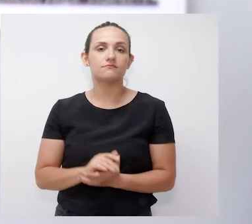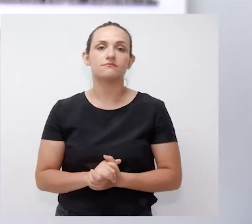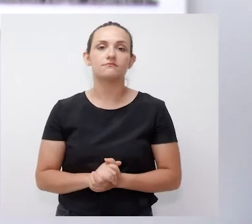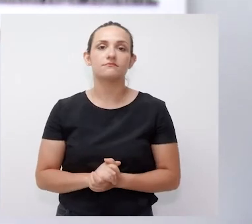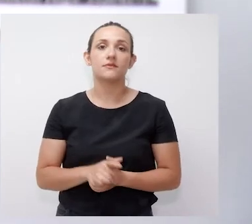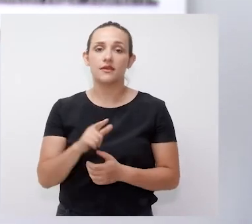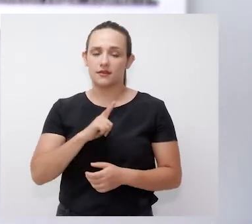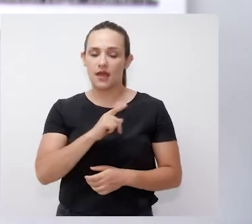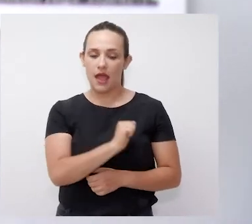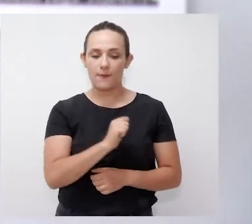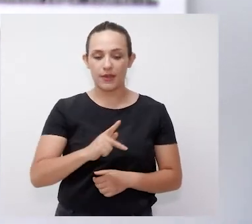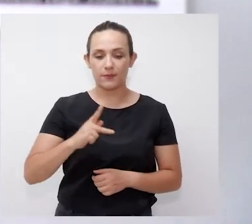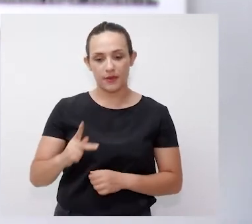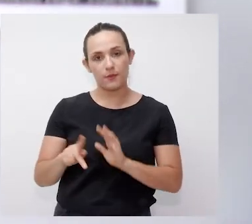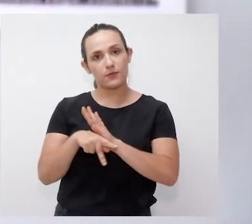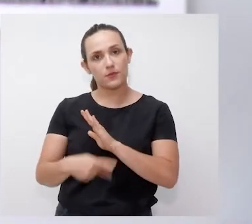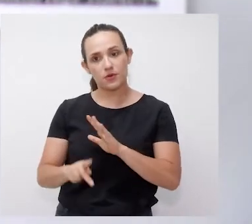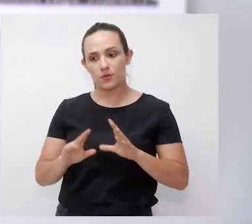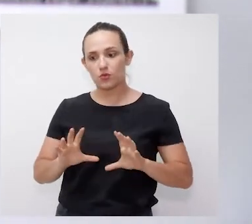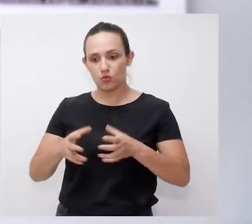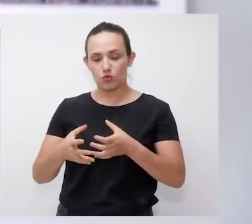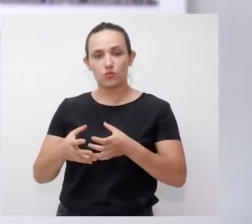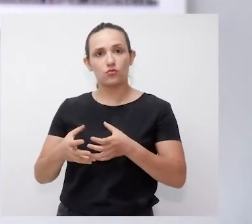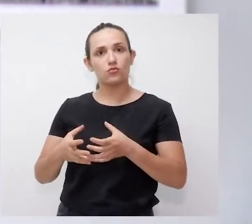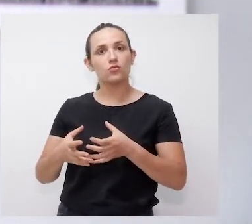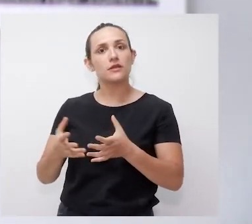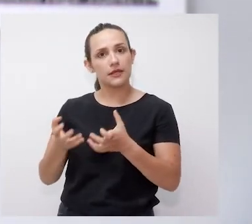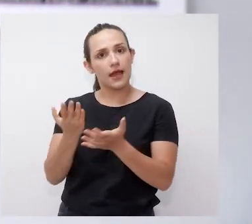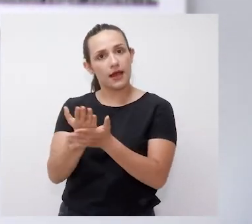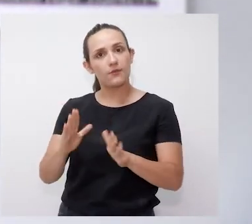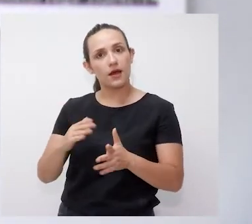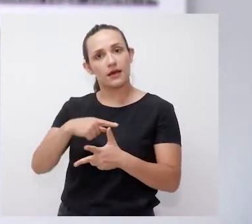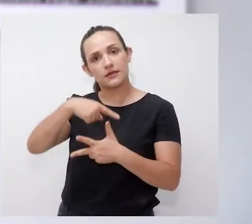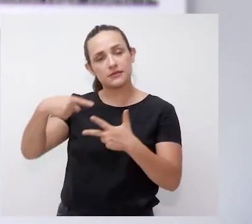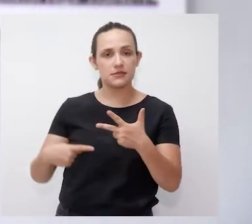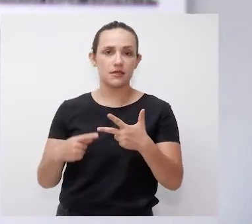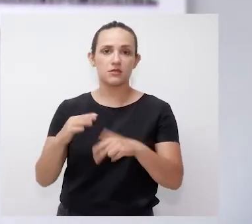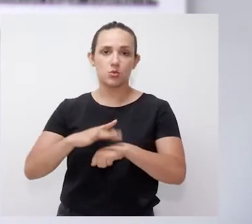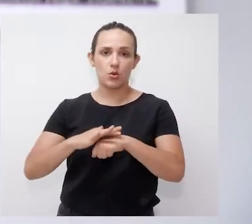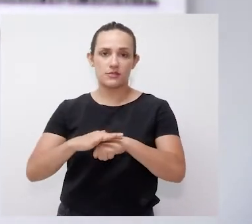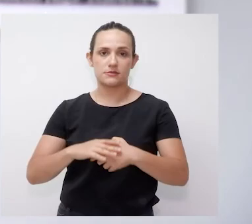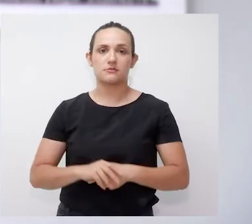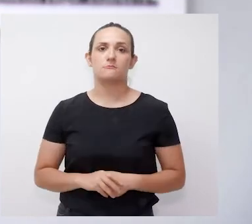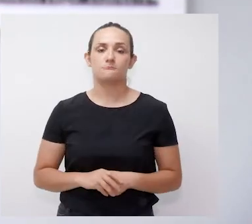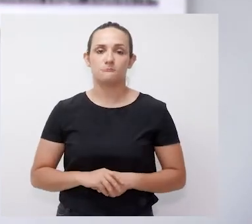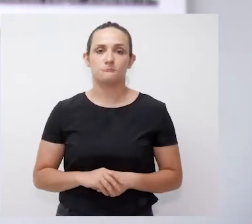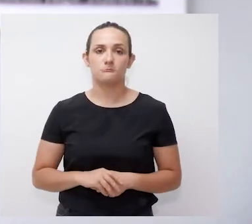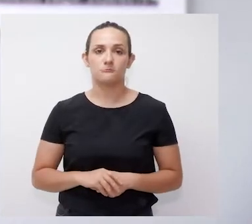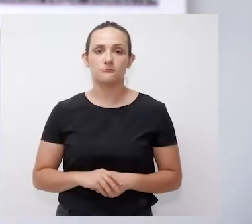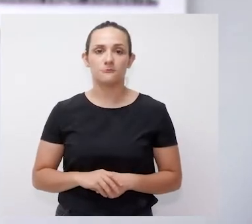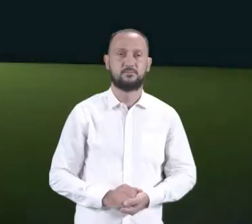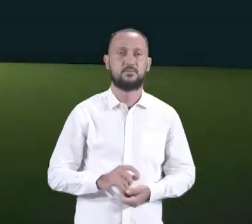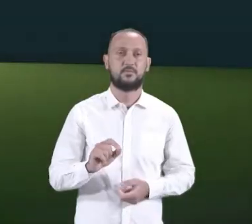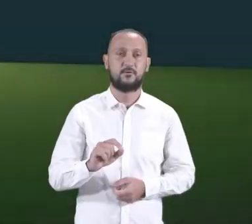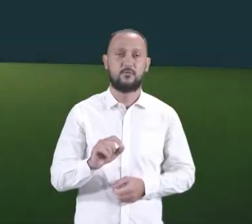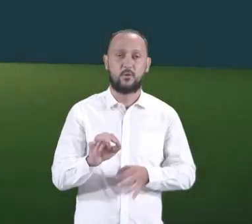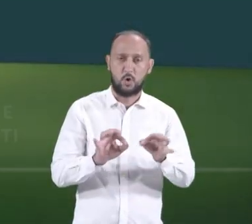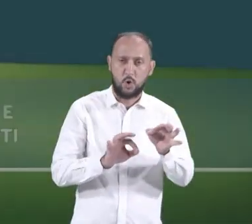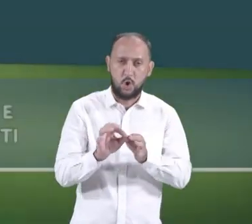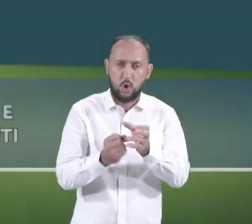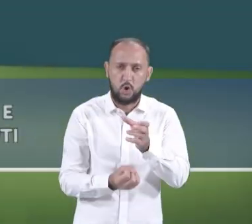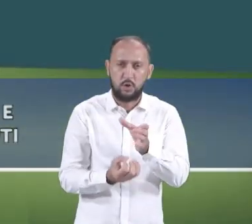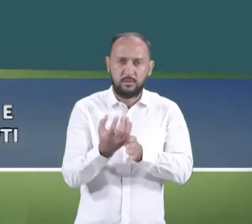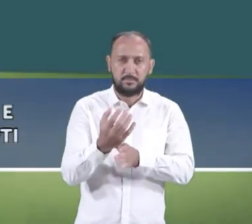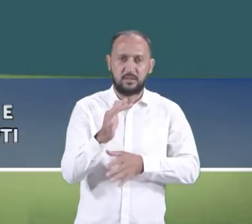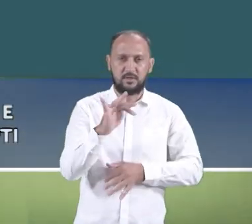Um evento marcou a estreia deste aplicativo, promovido pela Frente de Enfrentamento à Tríplice Epidemia.